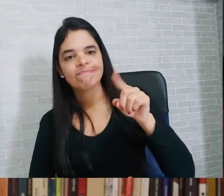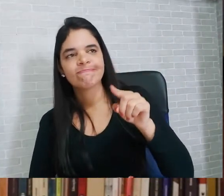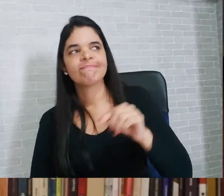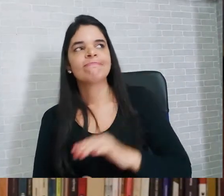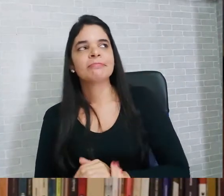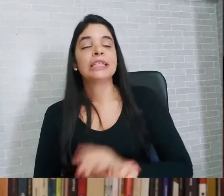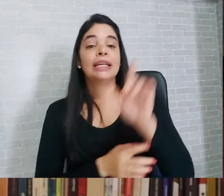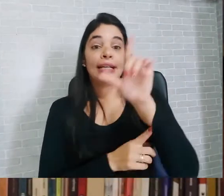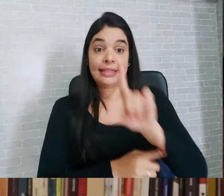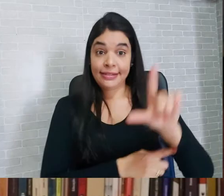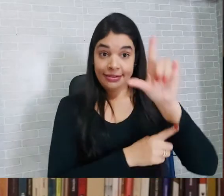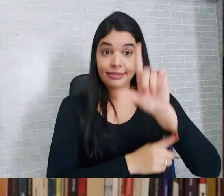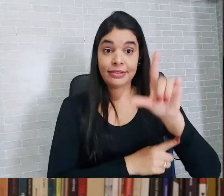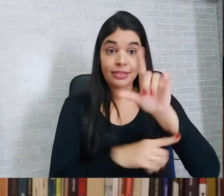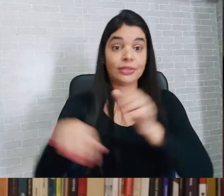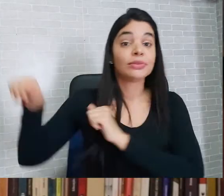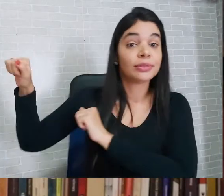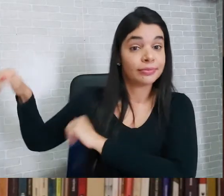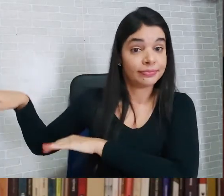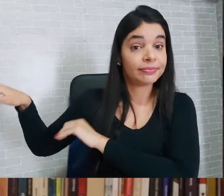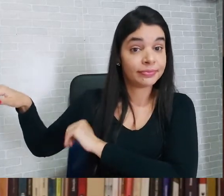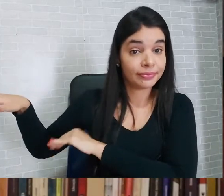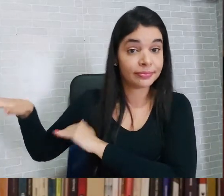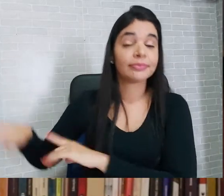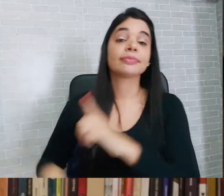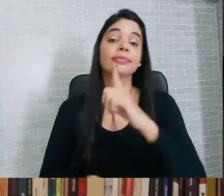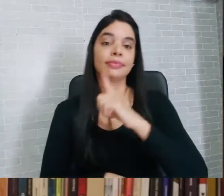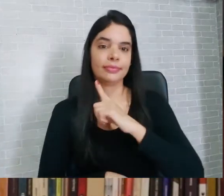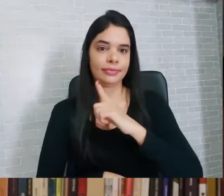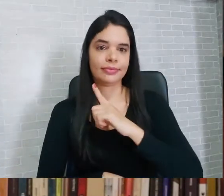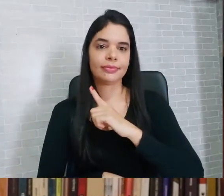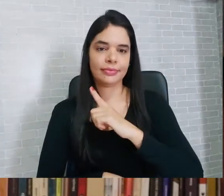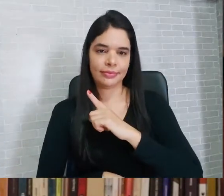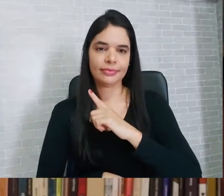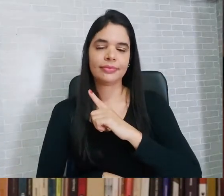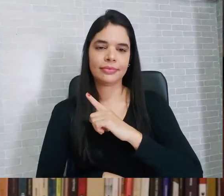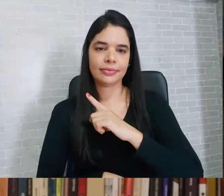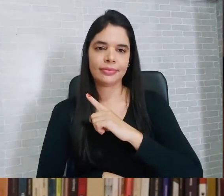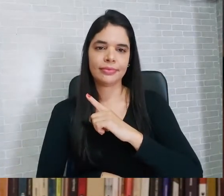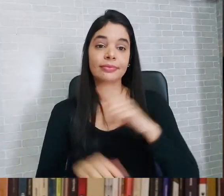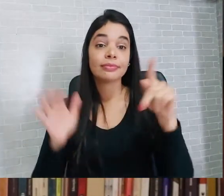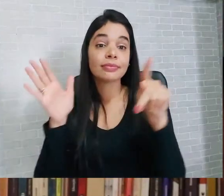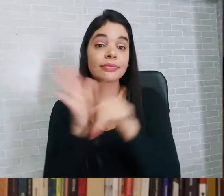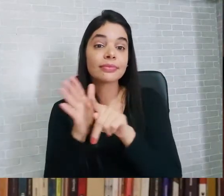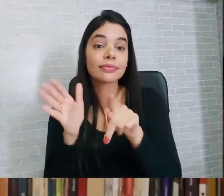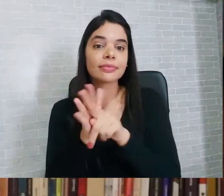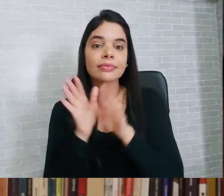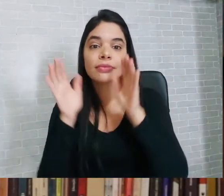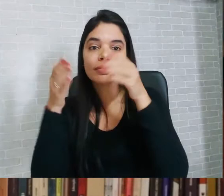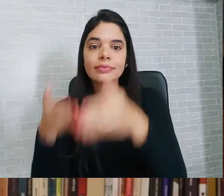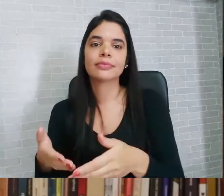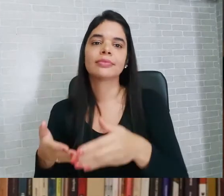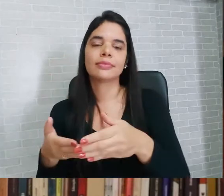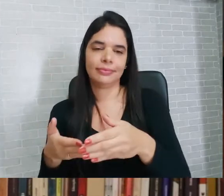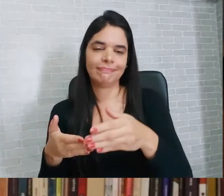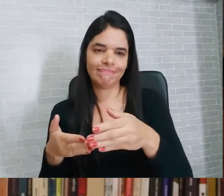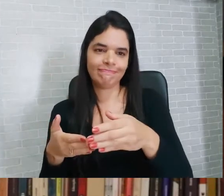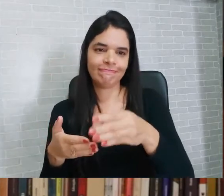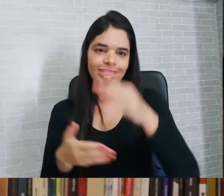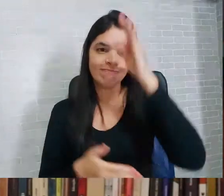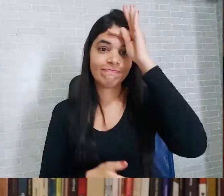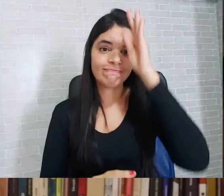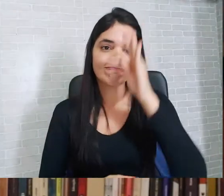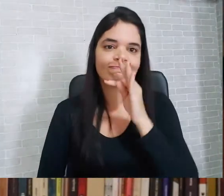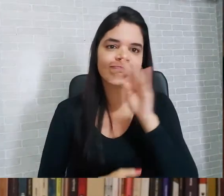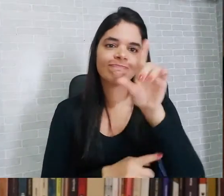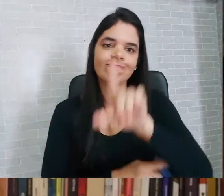é que a literatura, que a Guiana Francesa tem uma tradição literária. Só que essa tradição ainda não é sistematizada